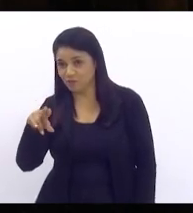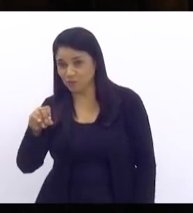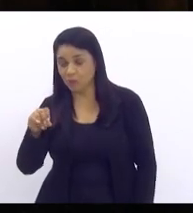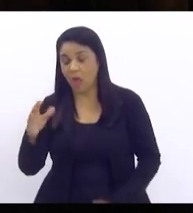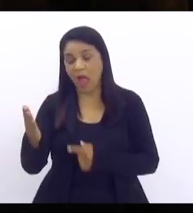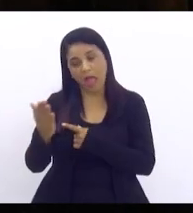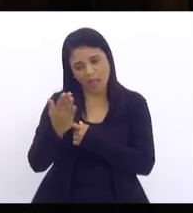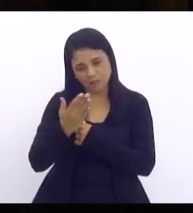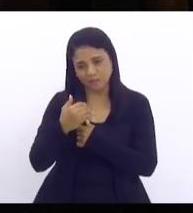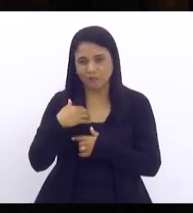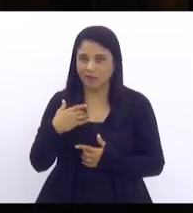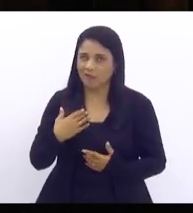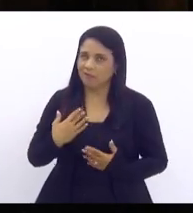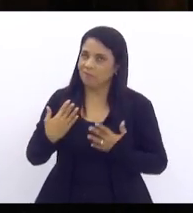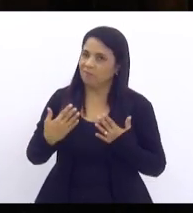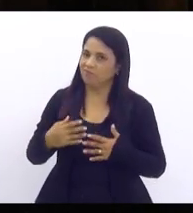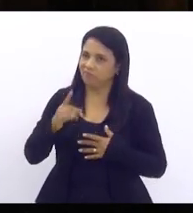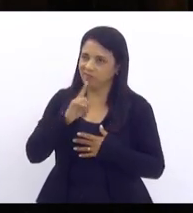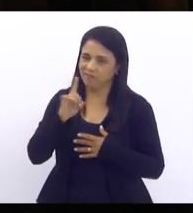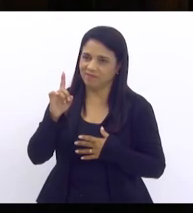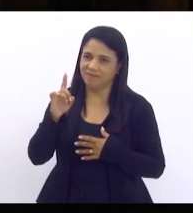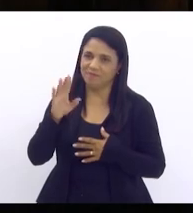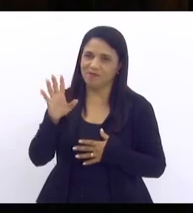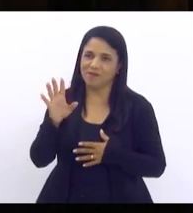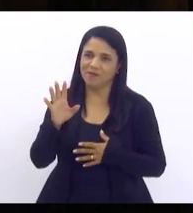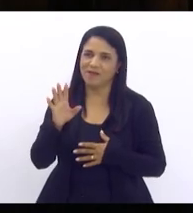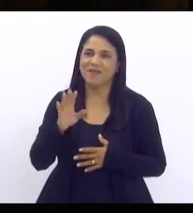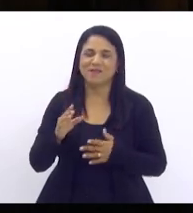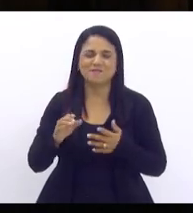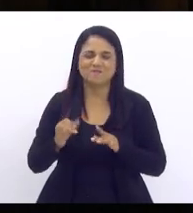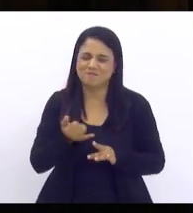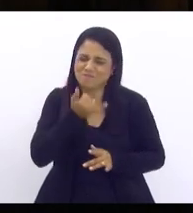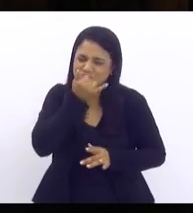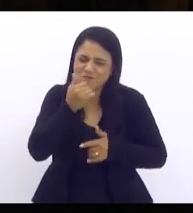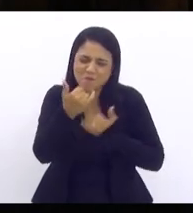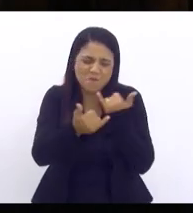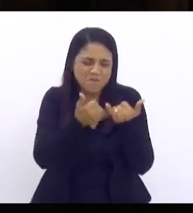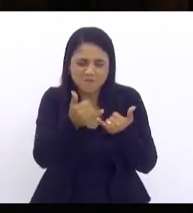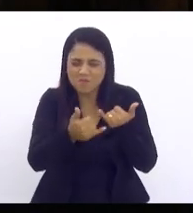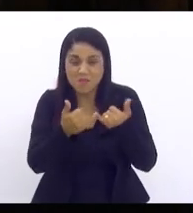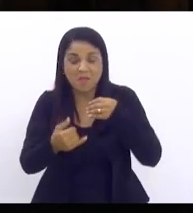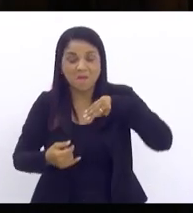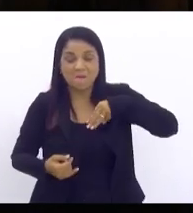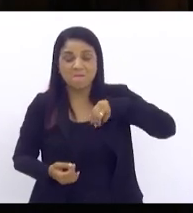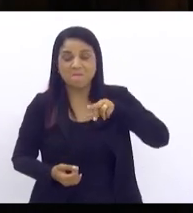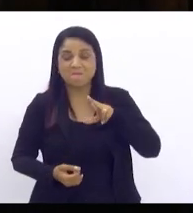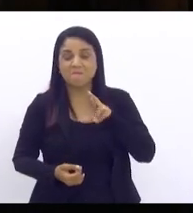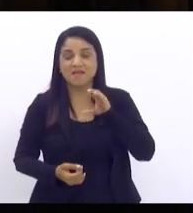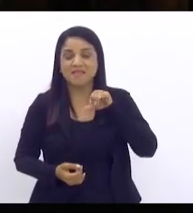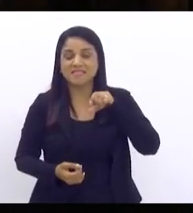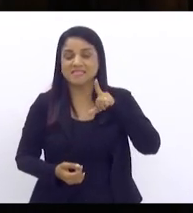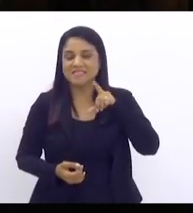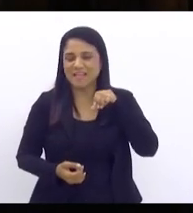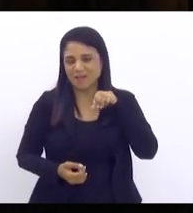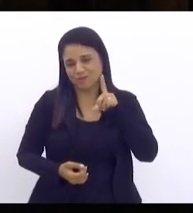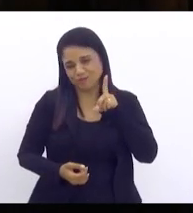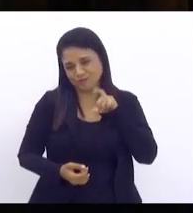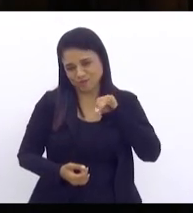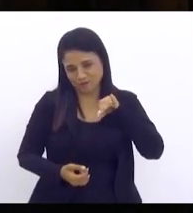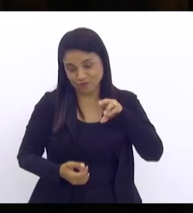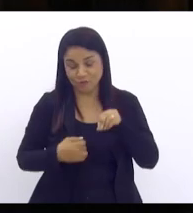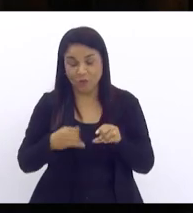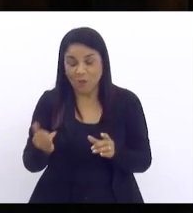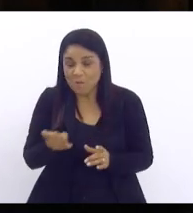ajudado. Coitado aí, pelo amor de Deus, gente. Não é o Flávio Dino, não, viu? É o Marcelo Dino. É que eu já vim na cabeça para falar do Flávio Dino. Cometi